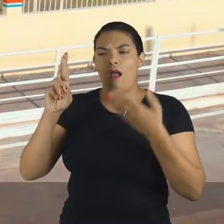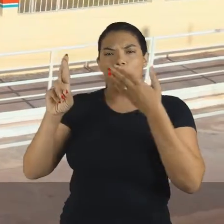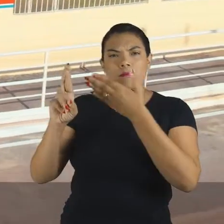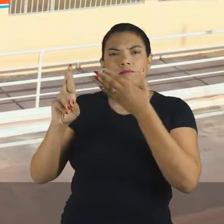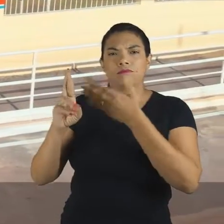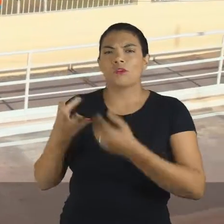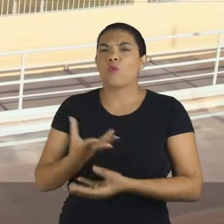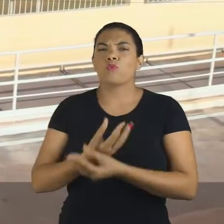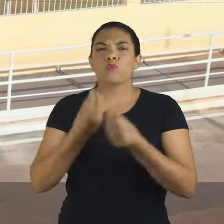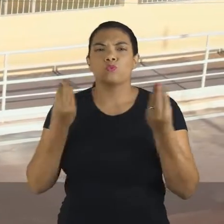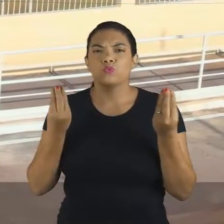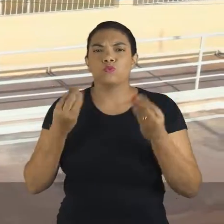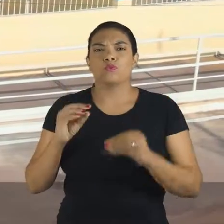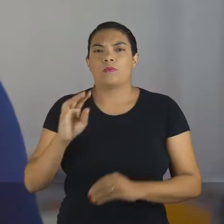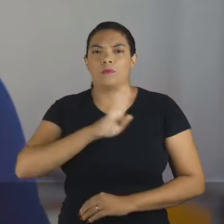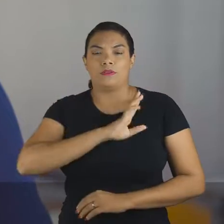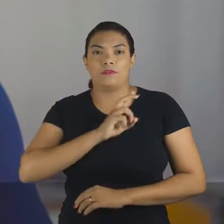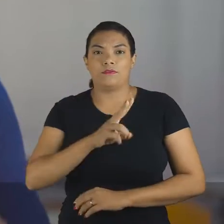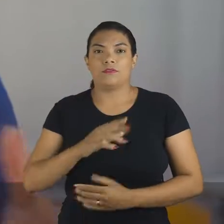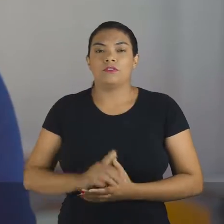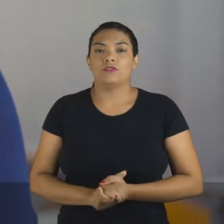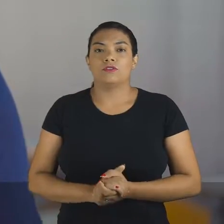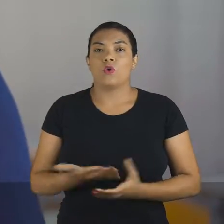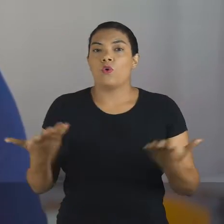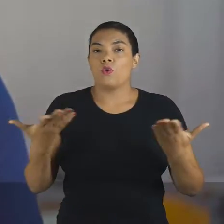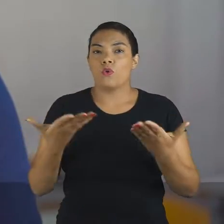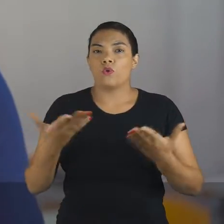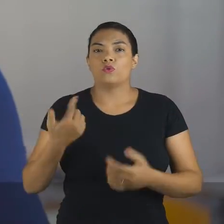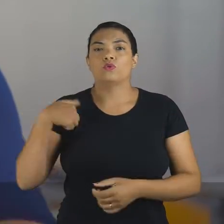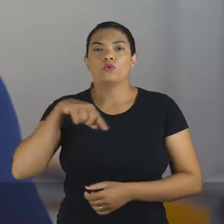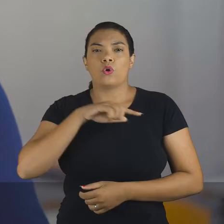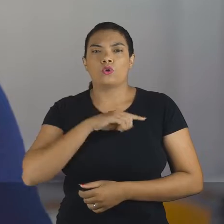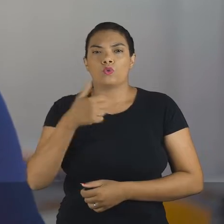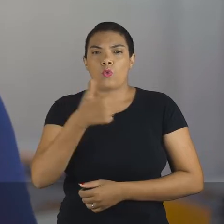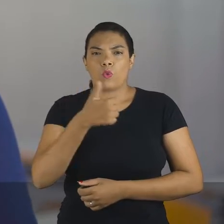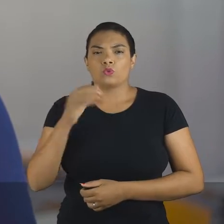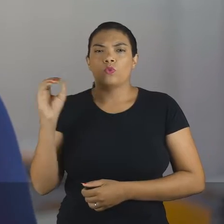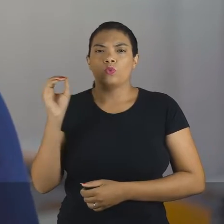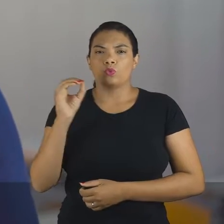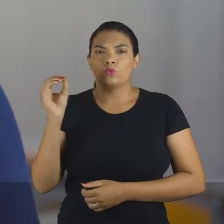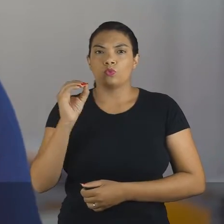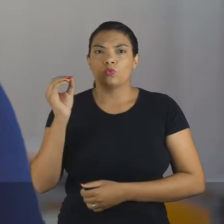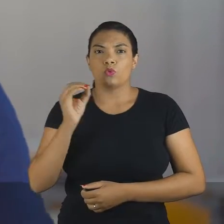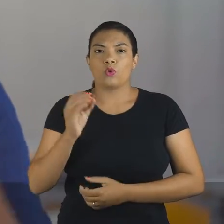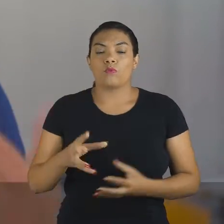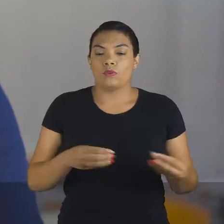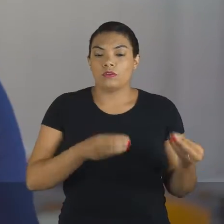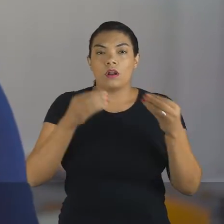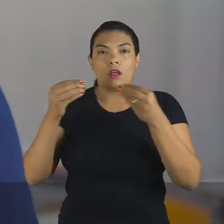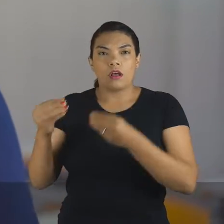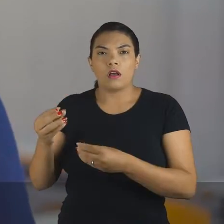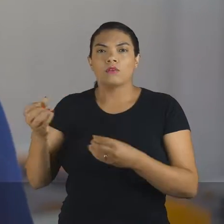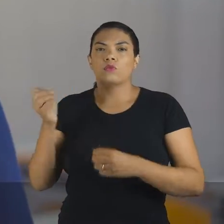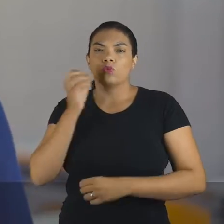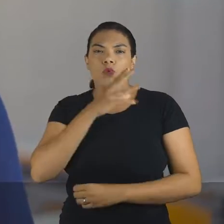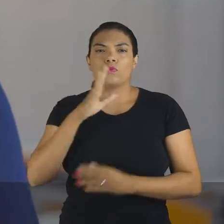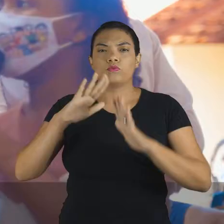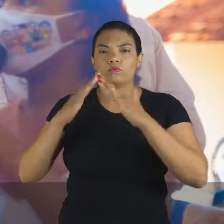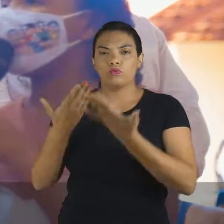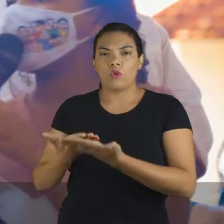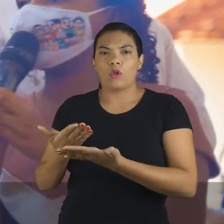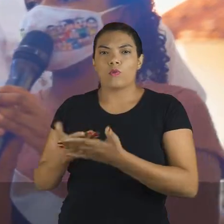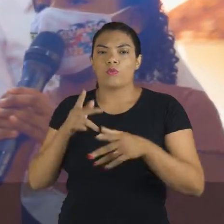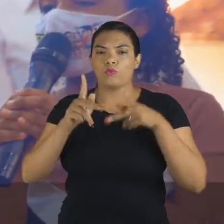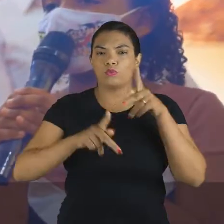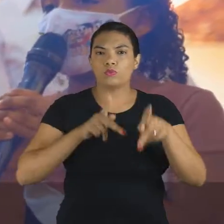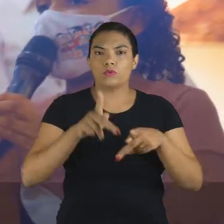que é a Escola José do Patrocínio, que nasceu a 9 de outubro e hoje nós estamos aqui em 11 de outubro, festejando uma nova escola para a população.